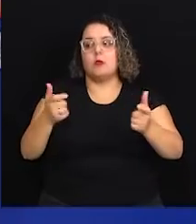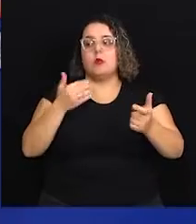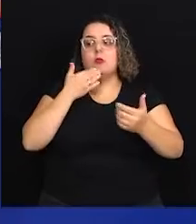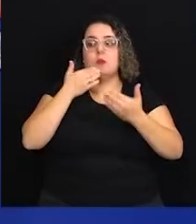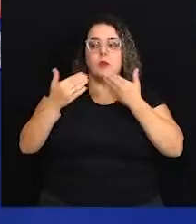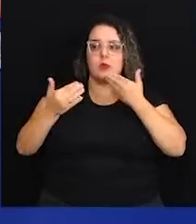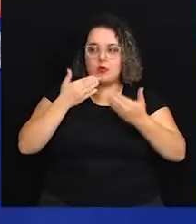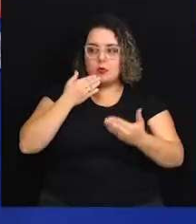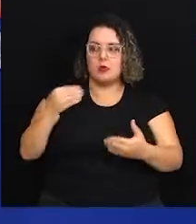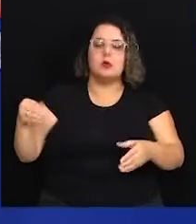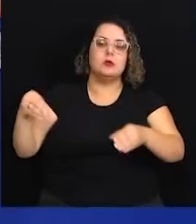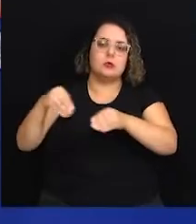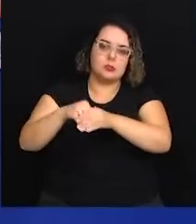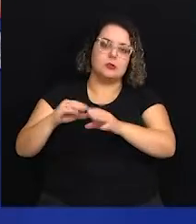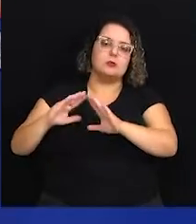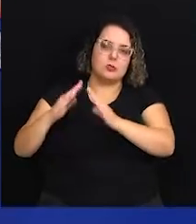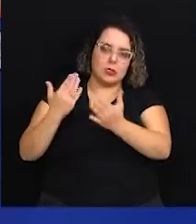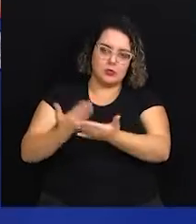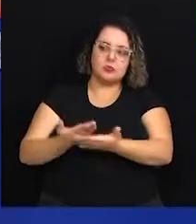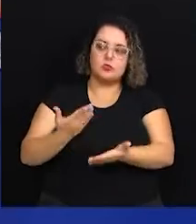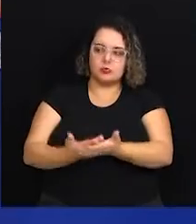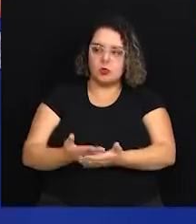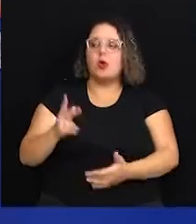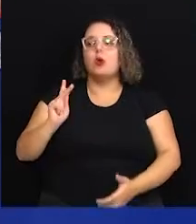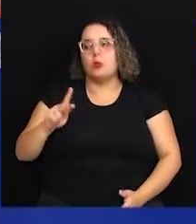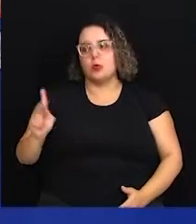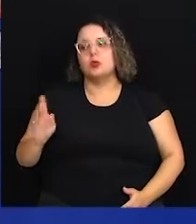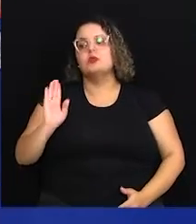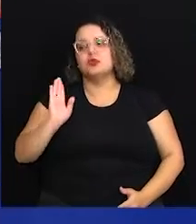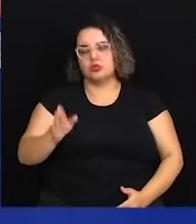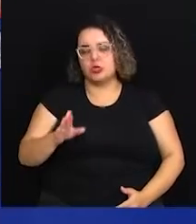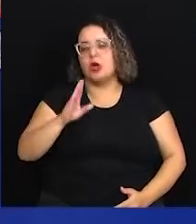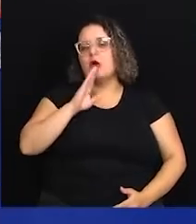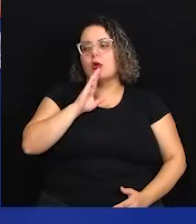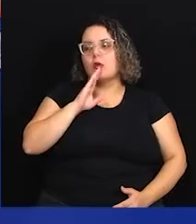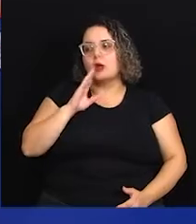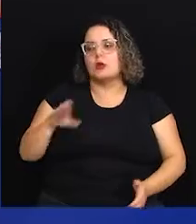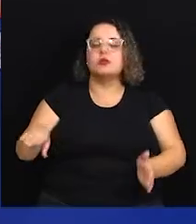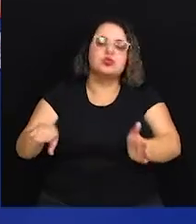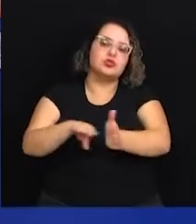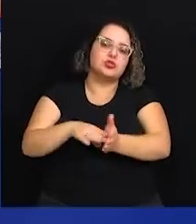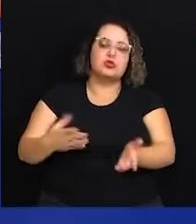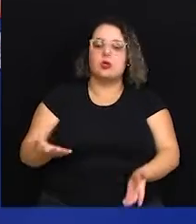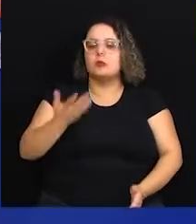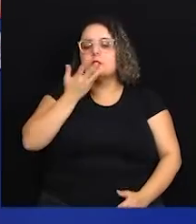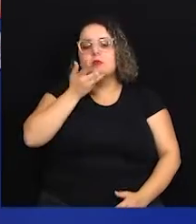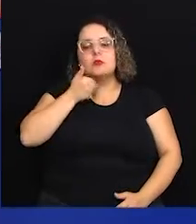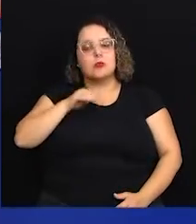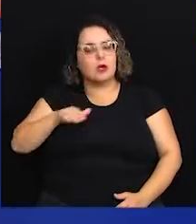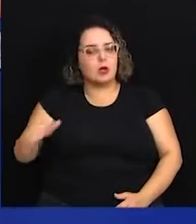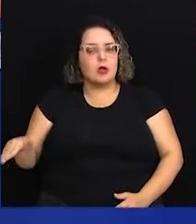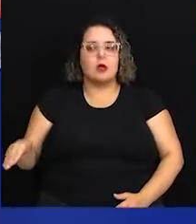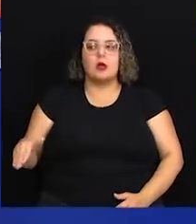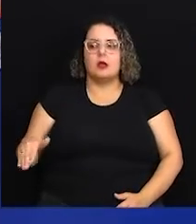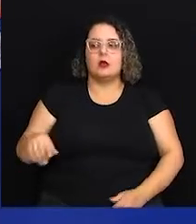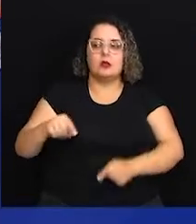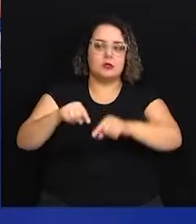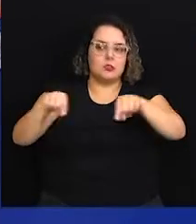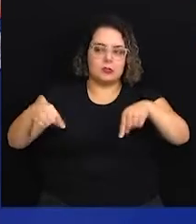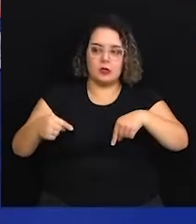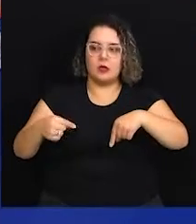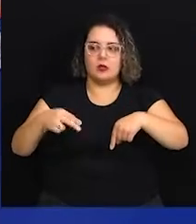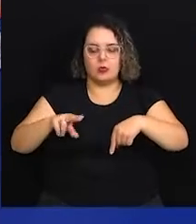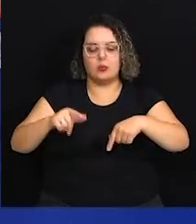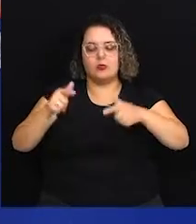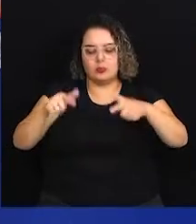demanda hoje vem da escola. Então, como os professores já conhecem a gente, assim que chega alguma criança lá na sala ou no ambiente escolar,